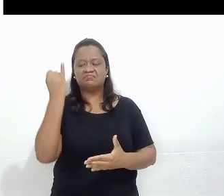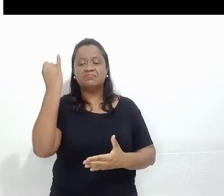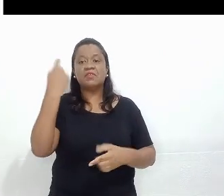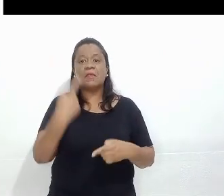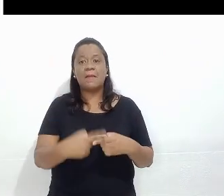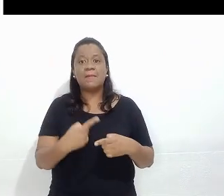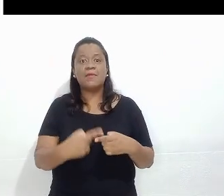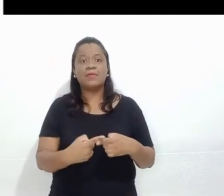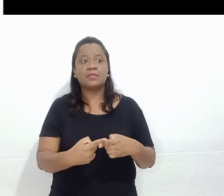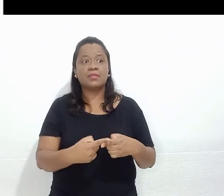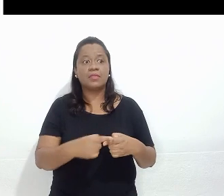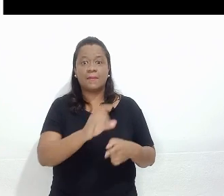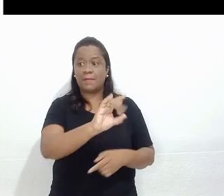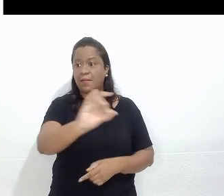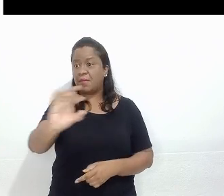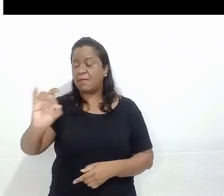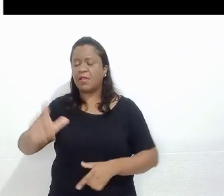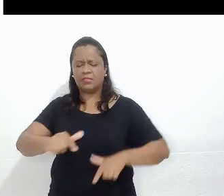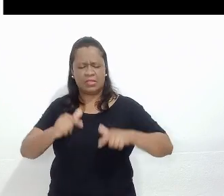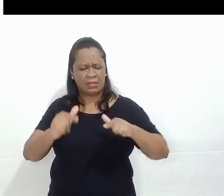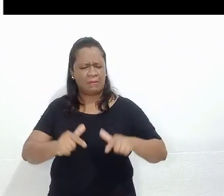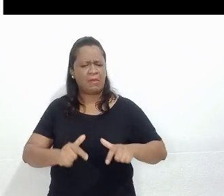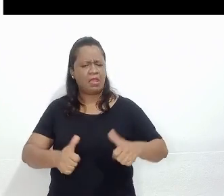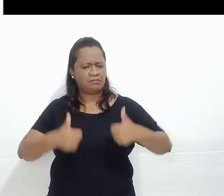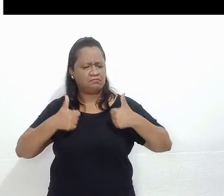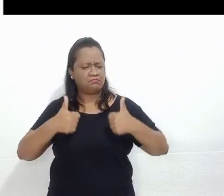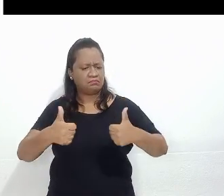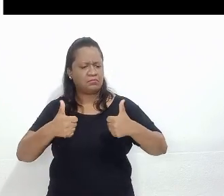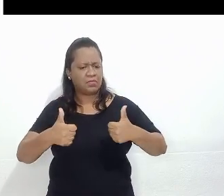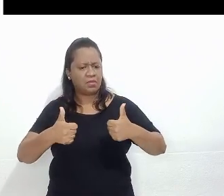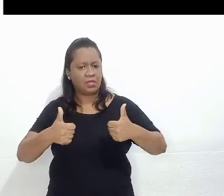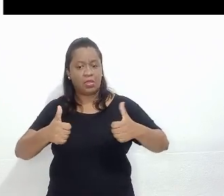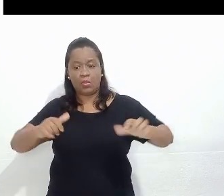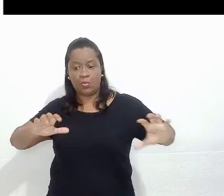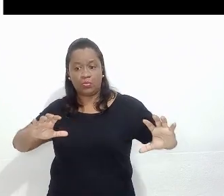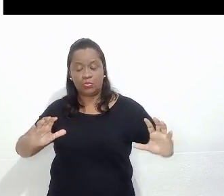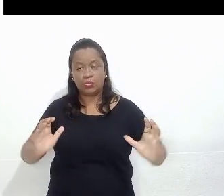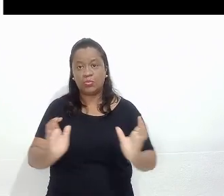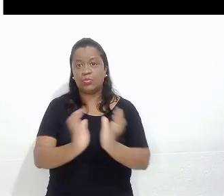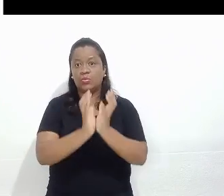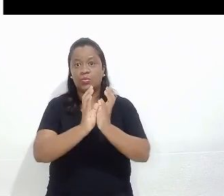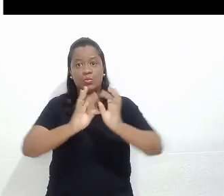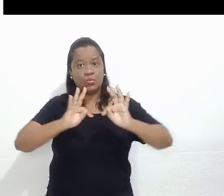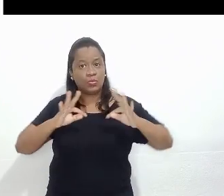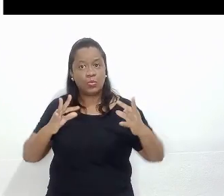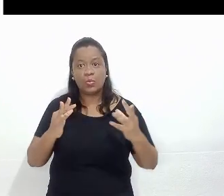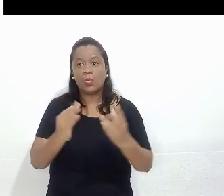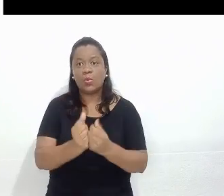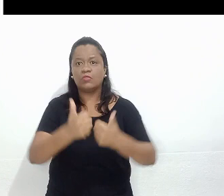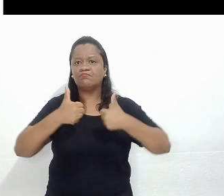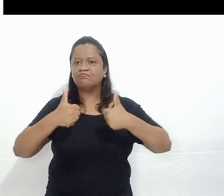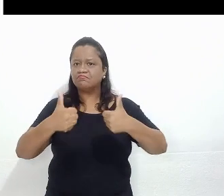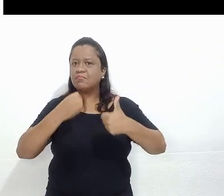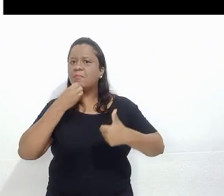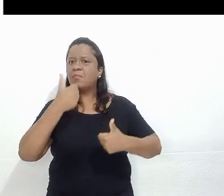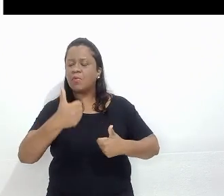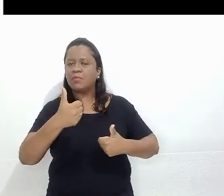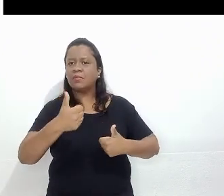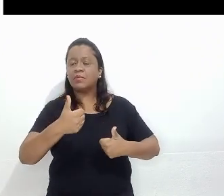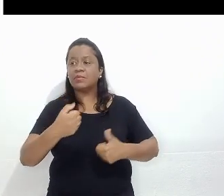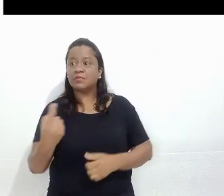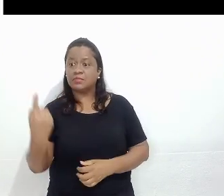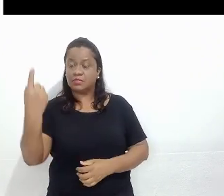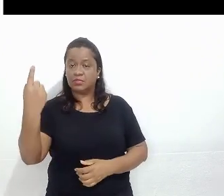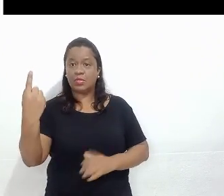todo mundo tem que fazer o seu trabalho muito bem feito para que o todo fique bom, né? Para que dê certo. E aquela história, se um